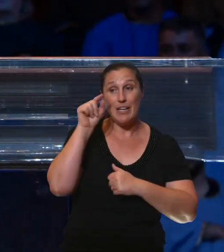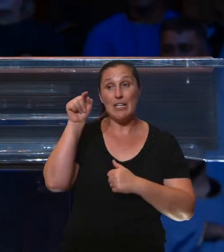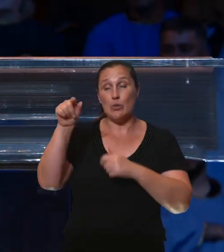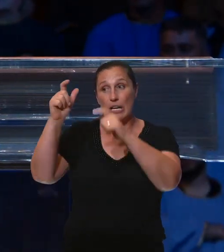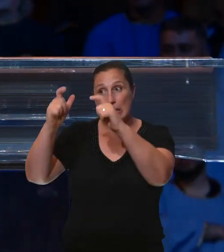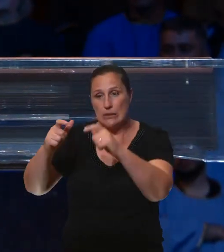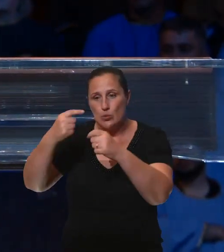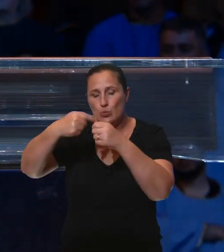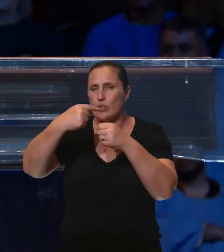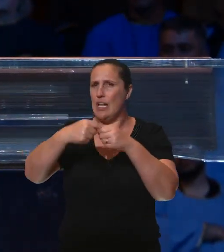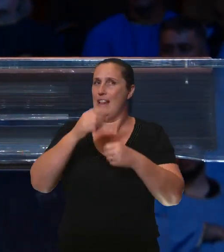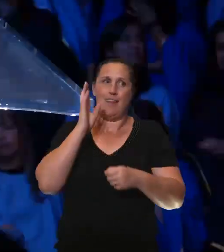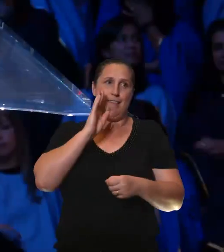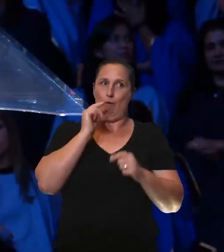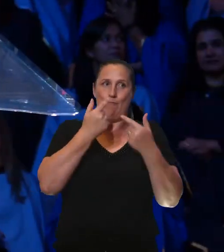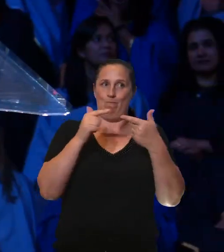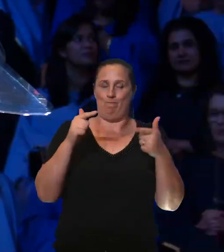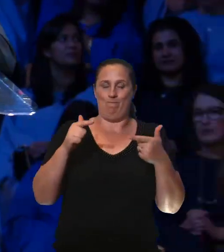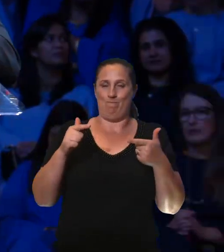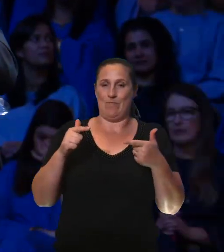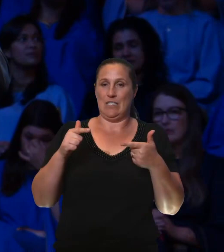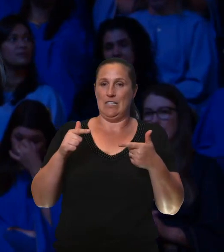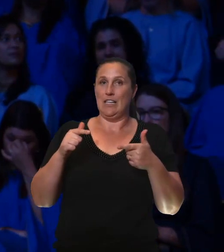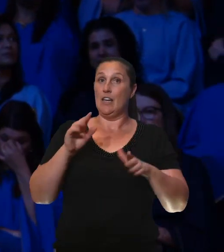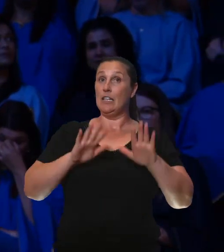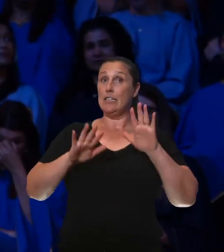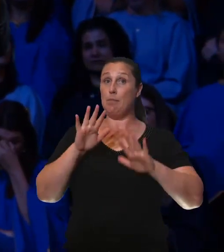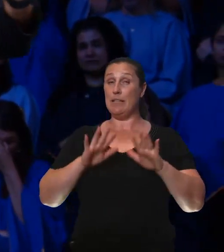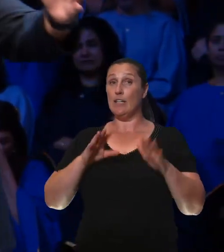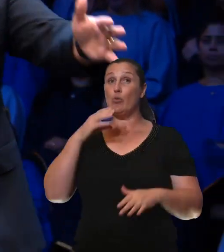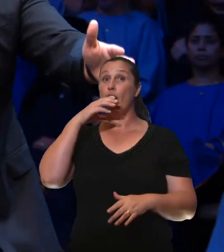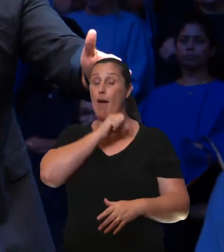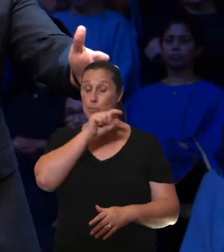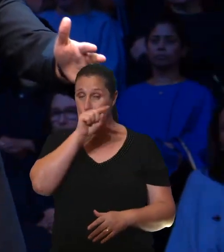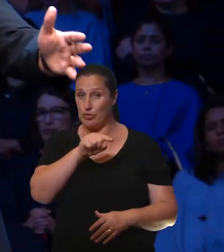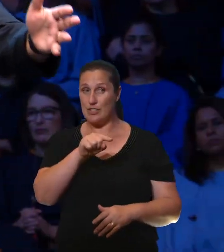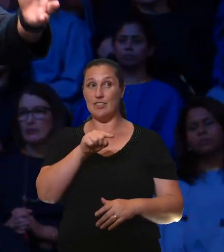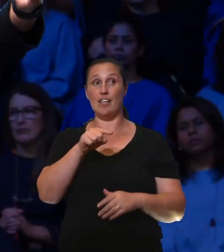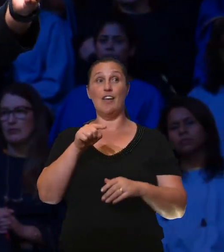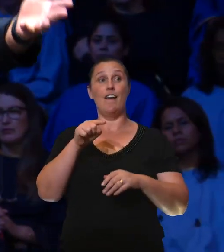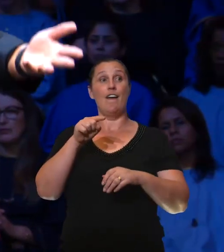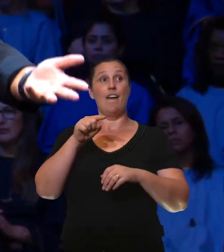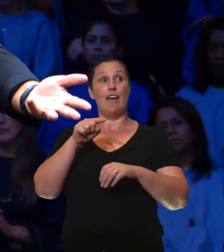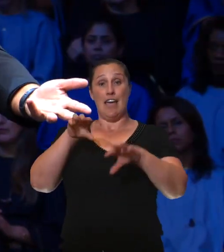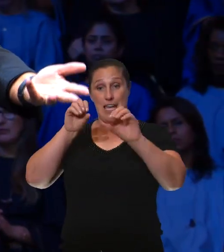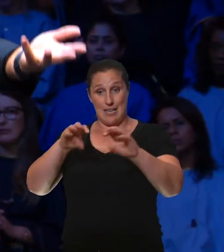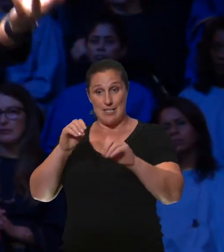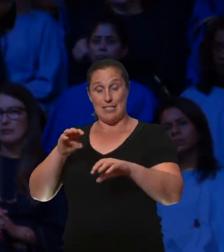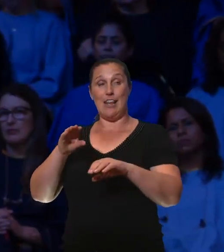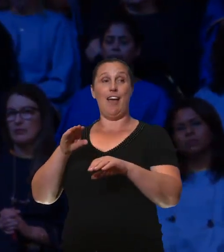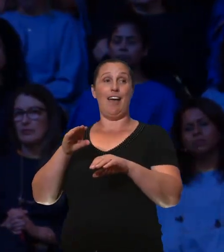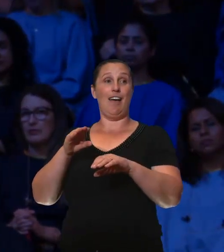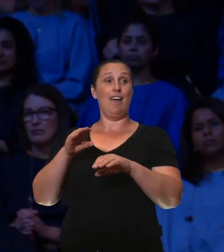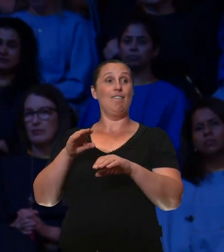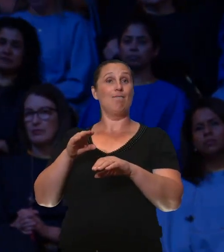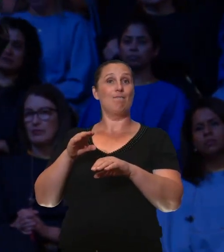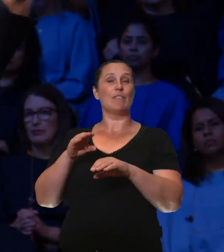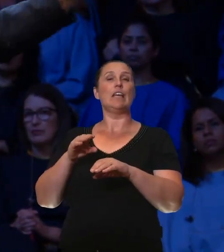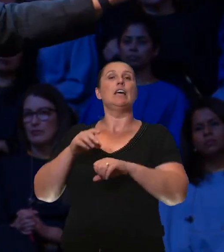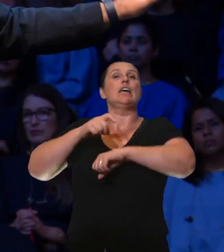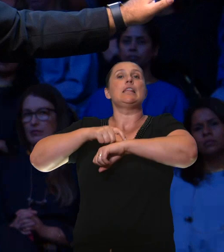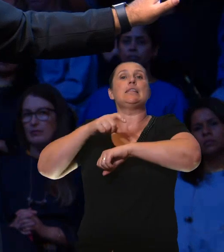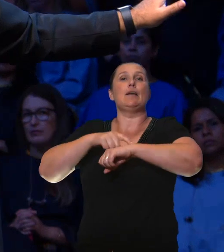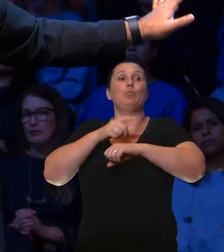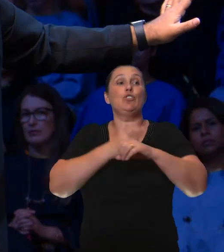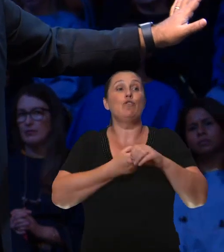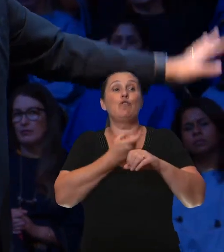não é tão legal, e dependendo de quão rápido você for, dá tempo da gente voltar à noite e